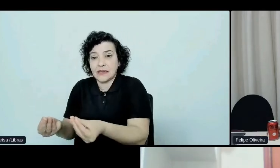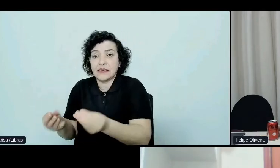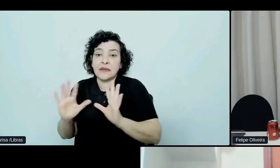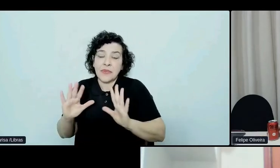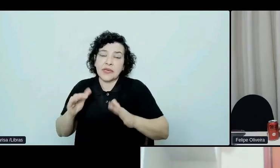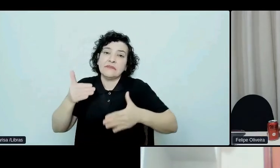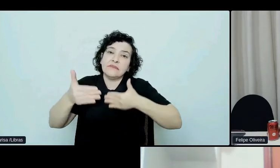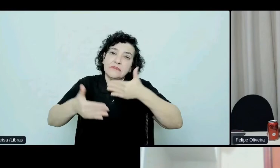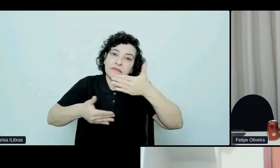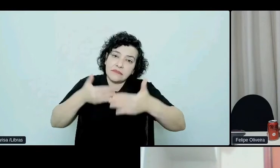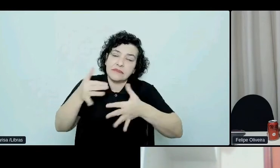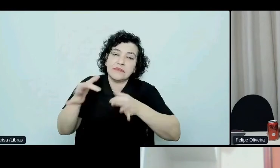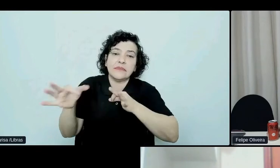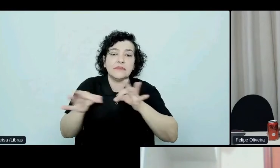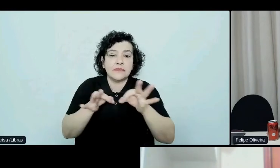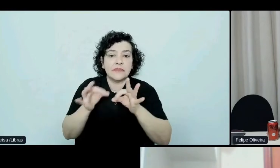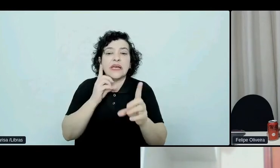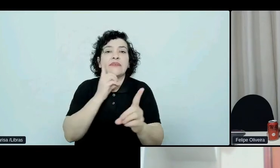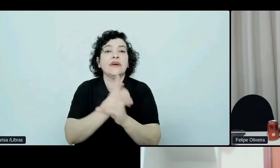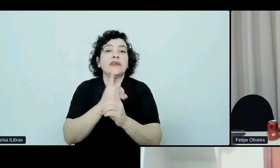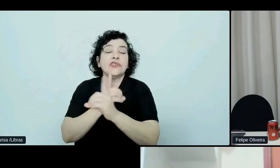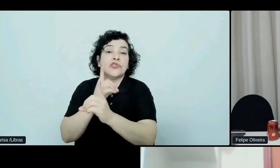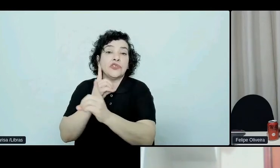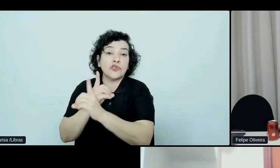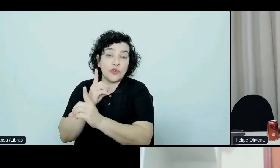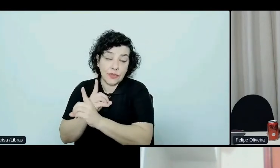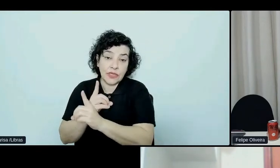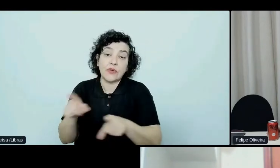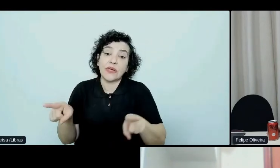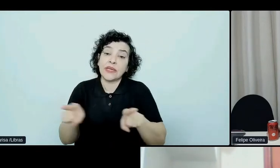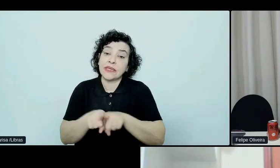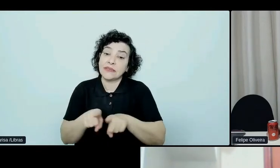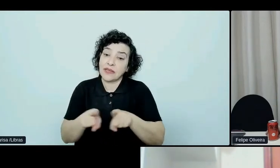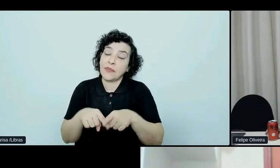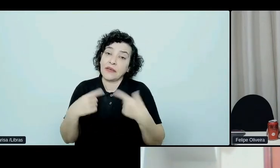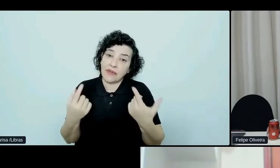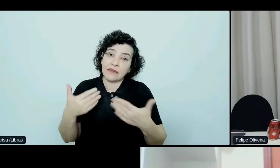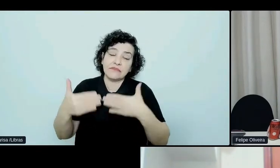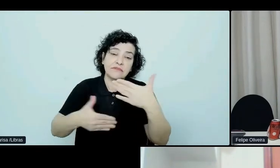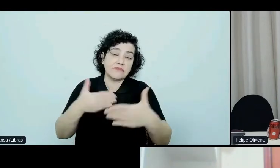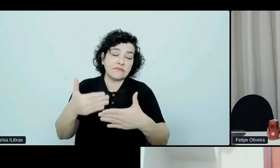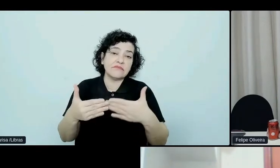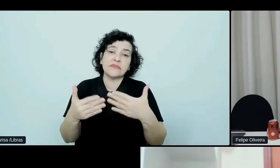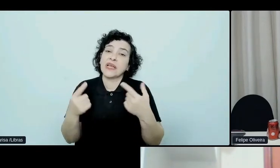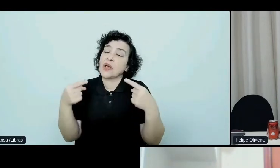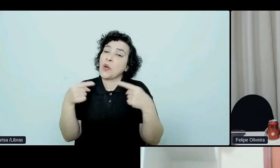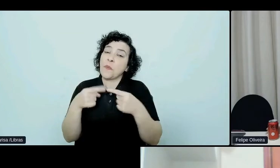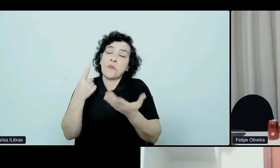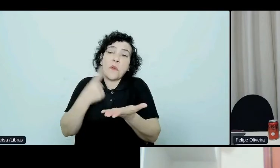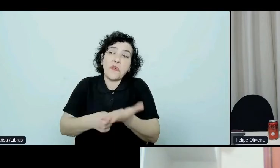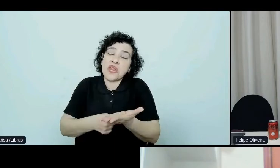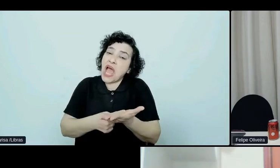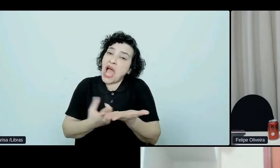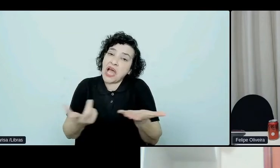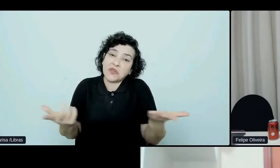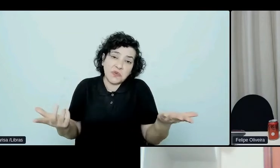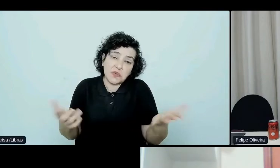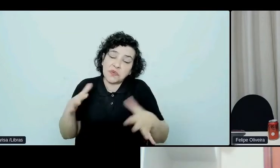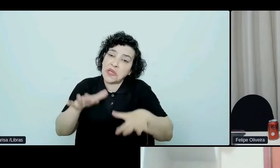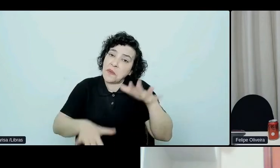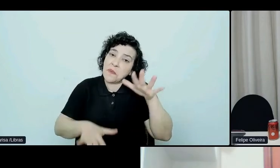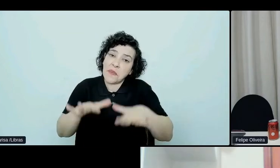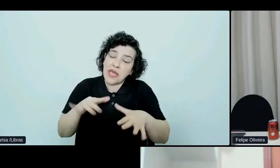só escuta, você não consegue memorizar tudo aquilo, lembrar o que você tem que fazer, lembrar os prazos. Precisa receber essas instruções por escrito. No caso, eu preciso